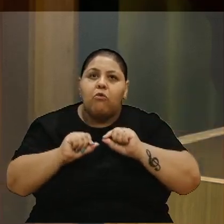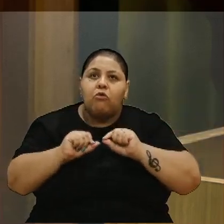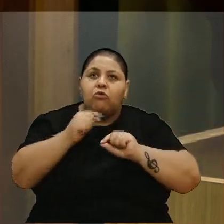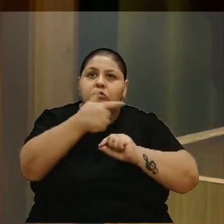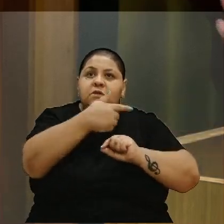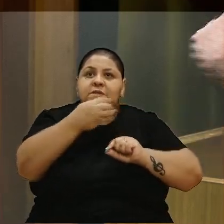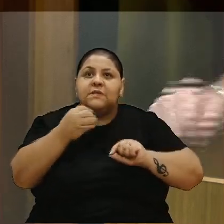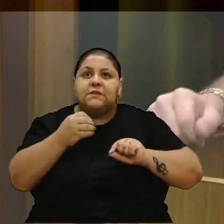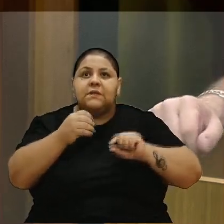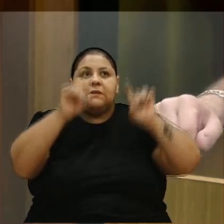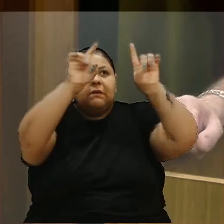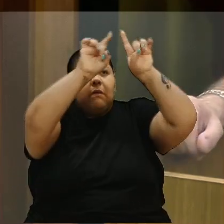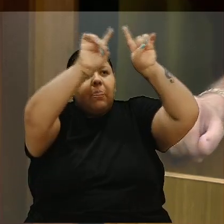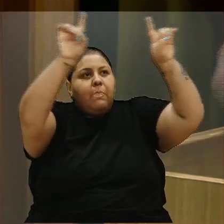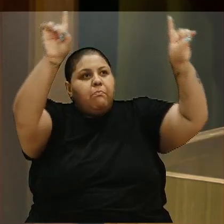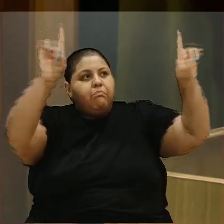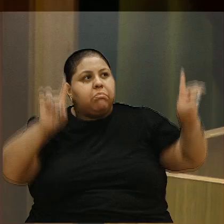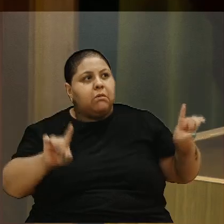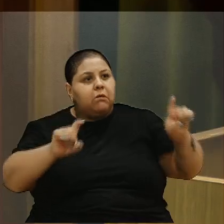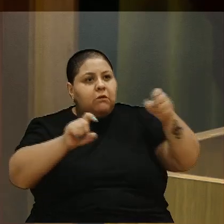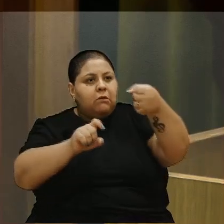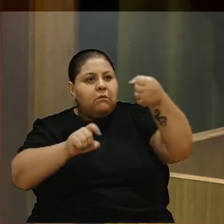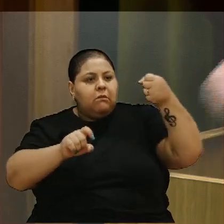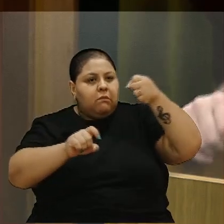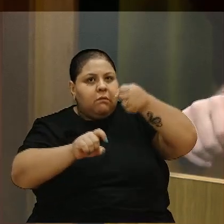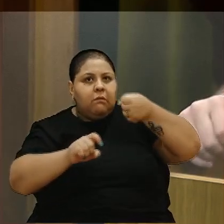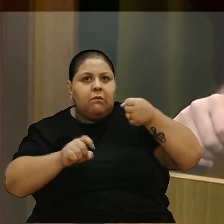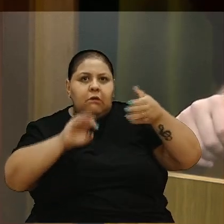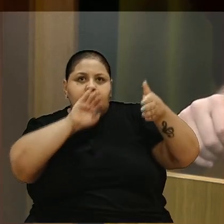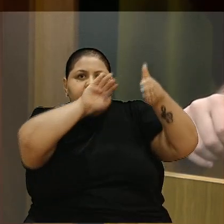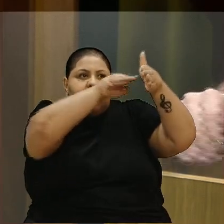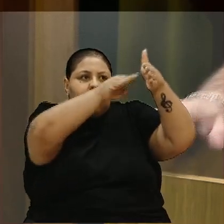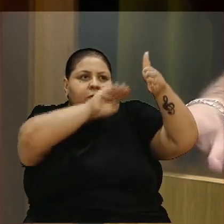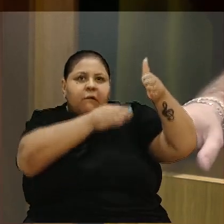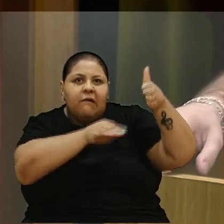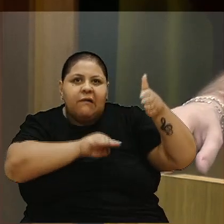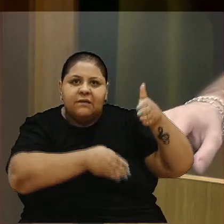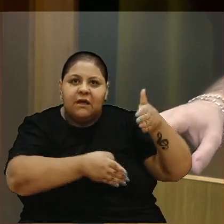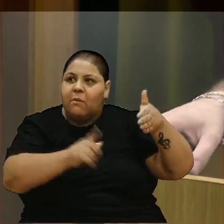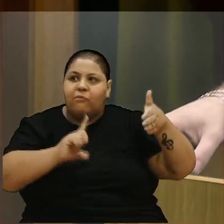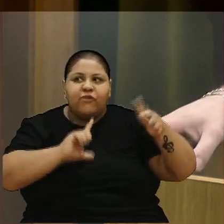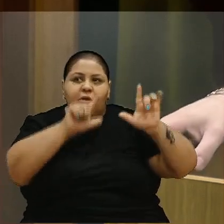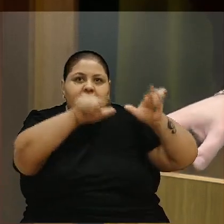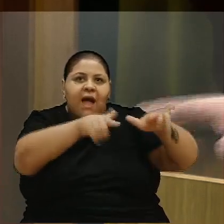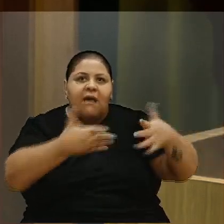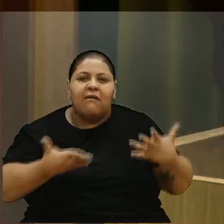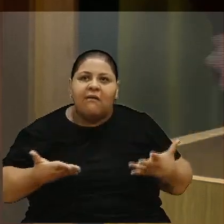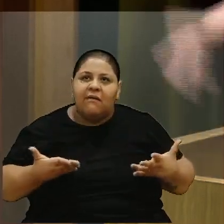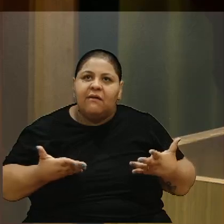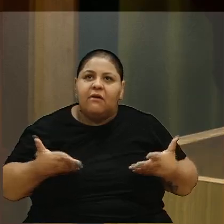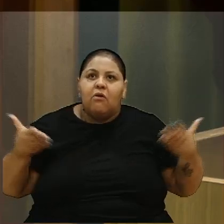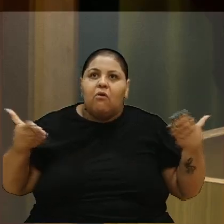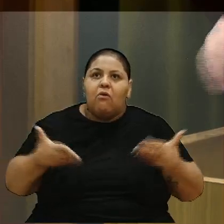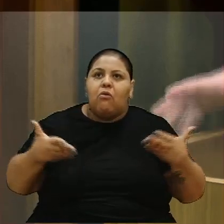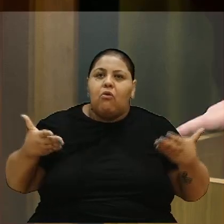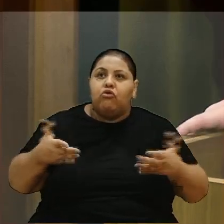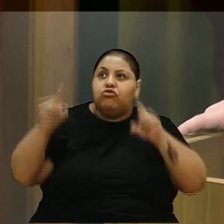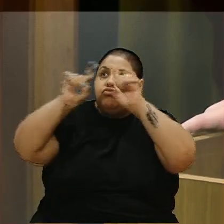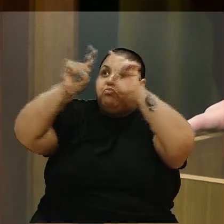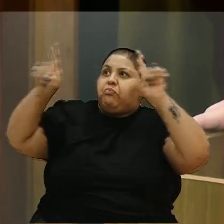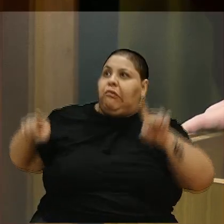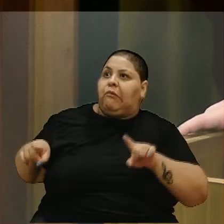dentro? Não tem espaço. Não se tem espaço. Atualmente, os guardas já se esbarram